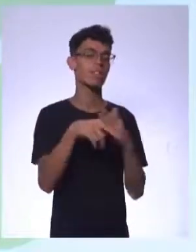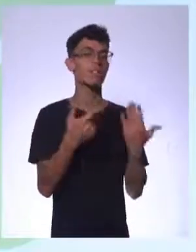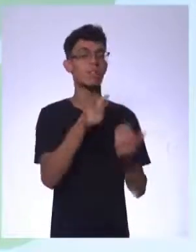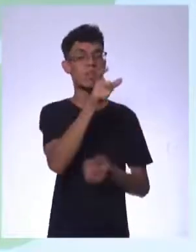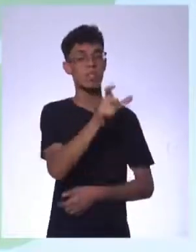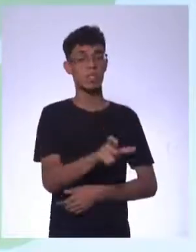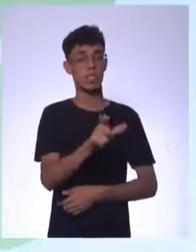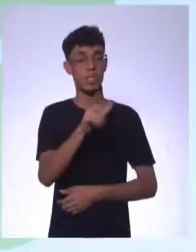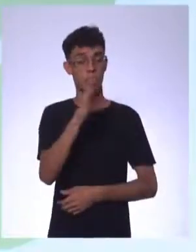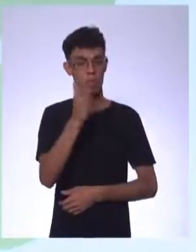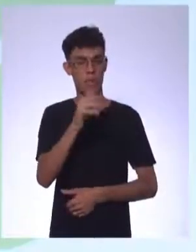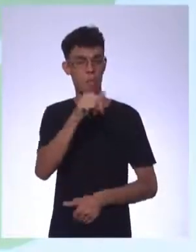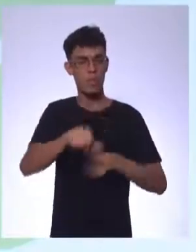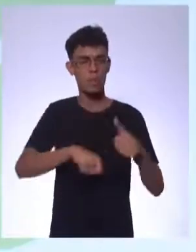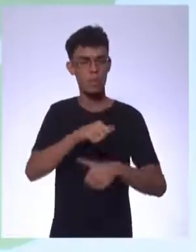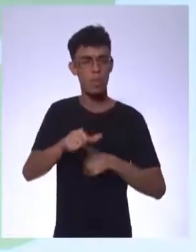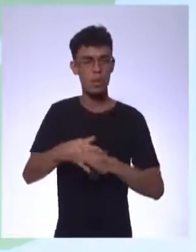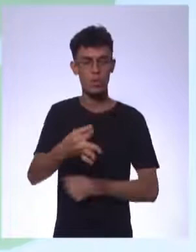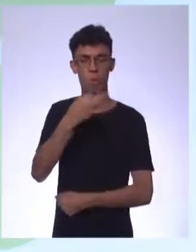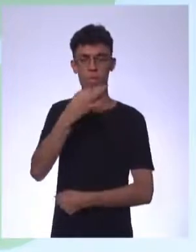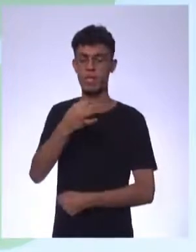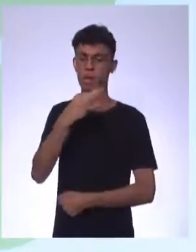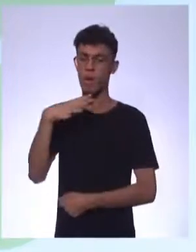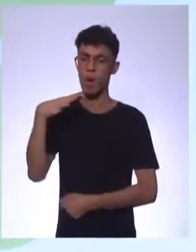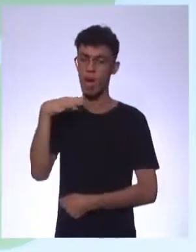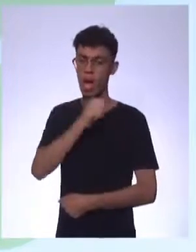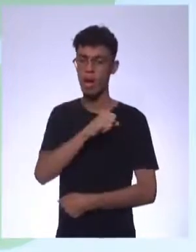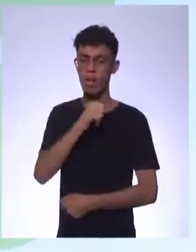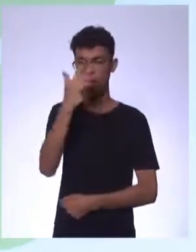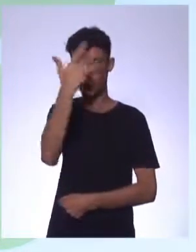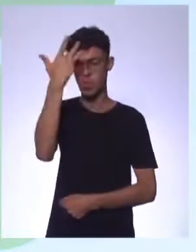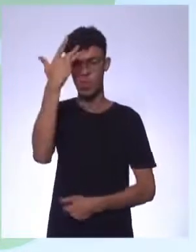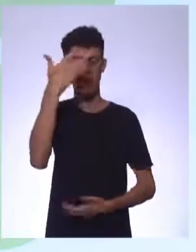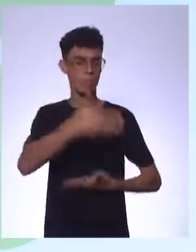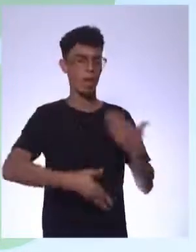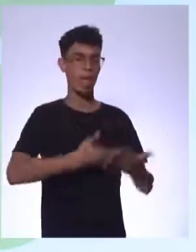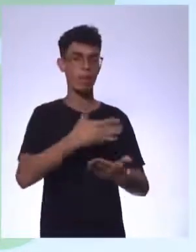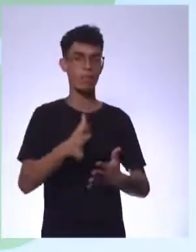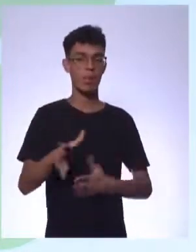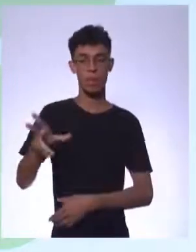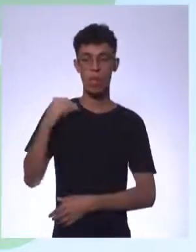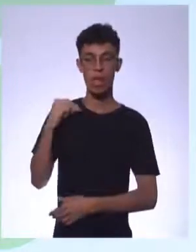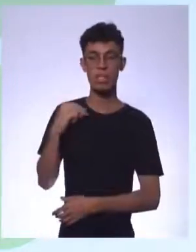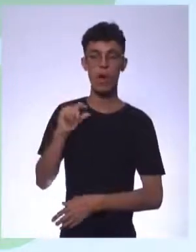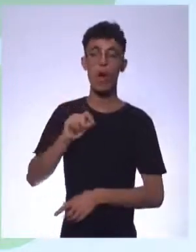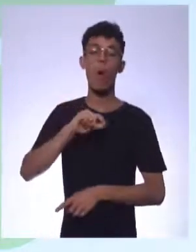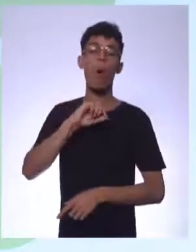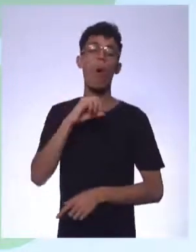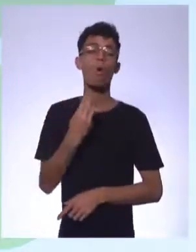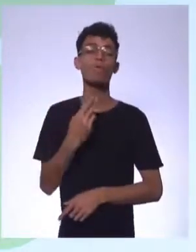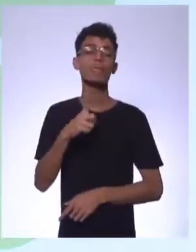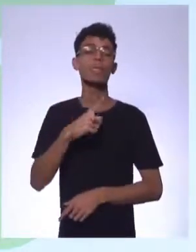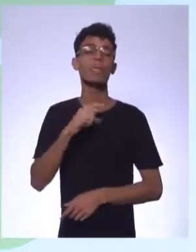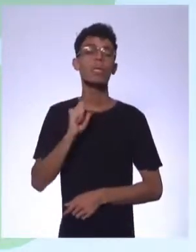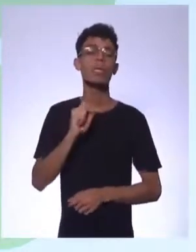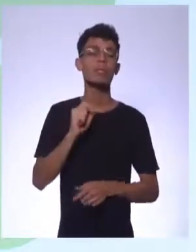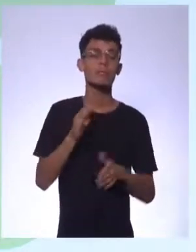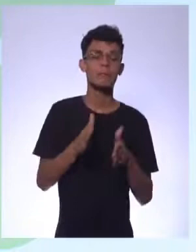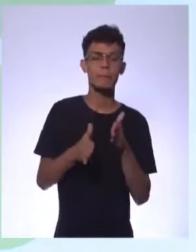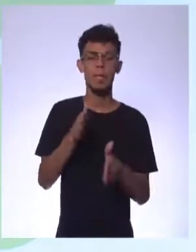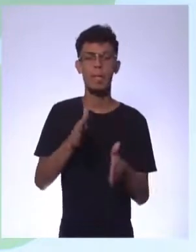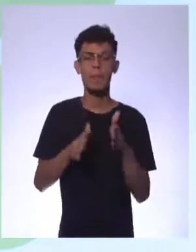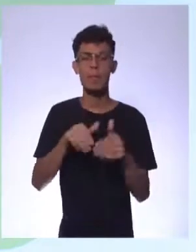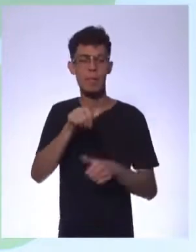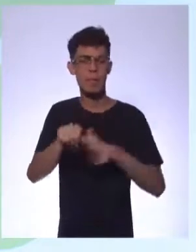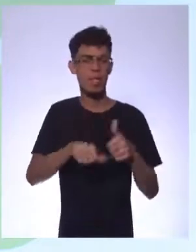já mudou de opinião assim instantaneamente... Tá? A pessoa falou e você, nossa, ou você tem um tempo para mudar essa opinião? Porque eu estava pensando sobre